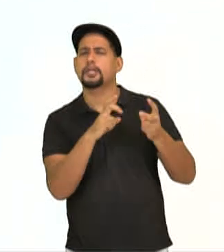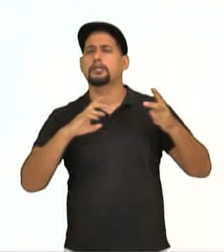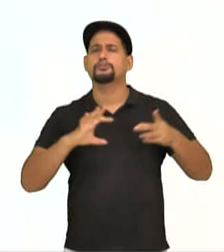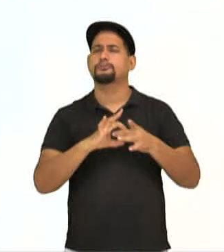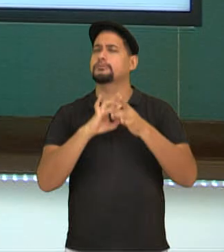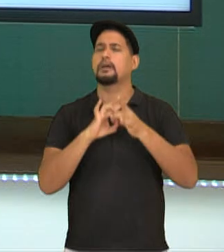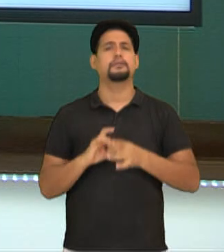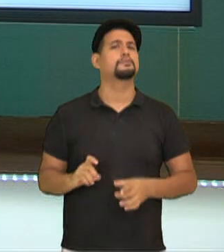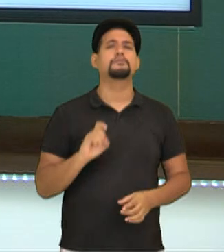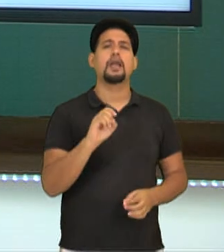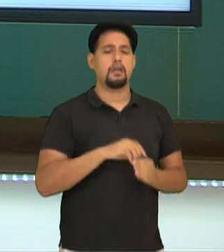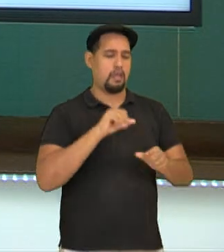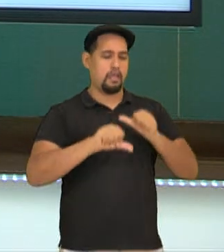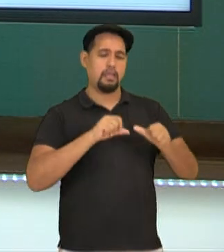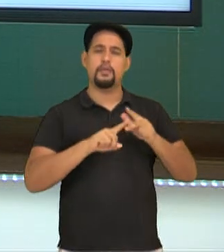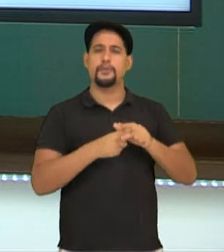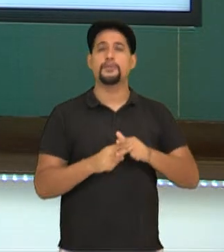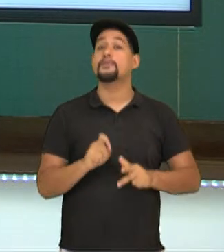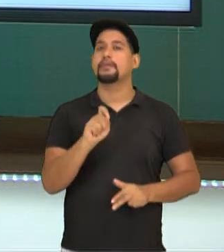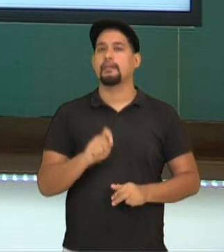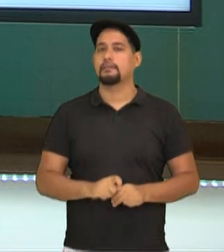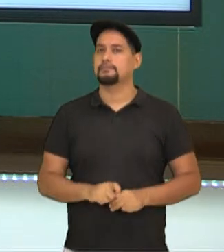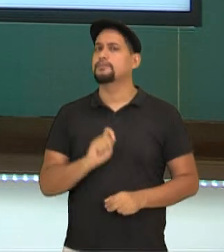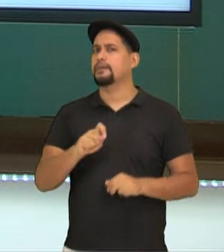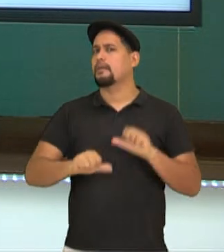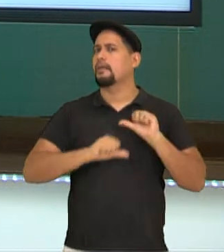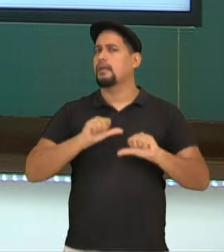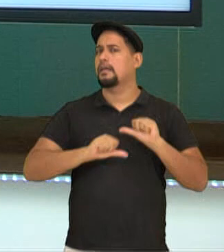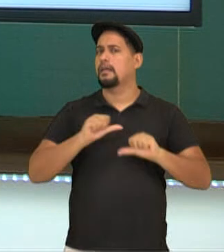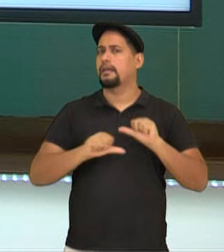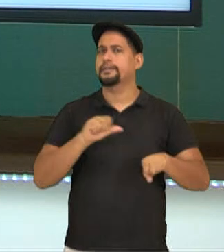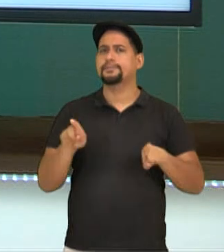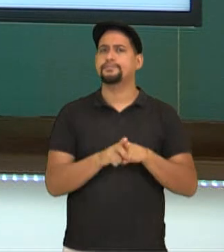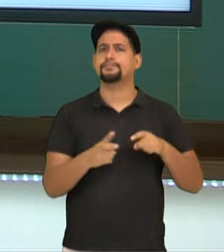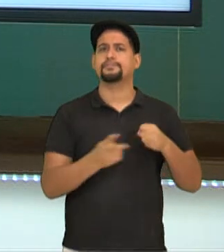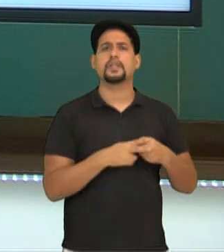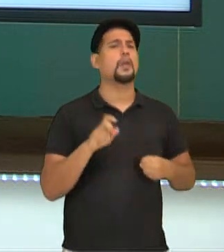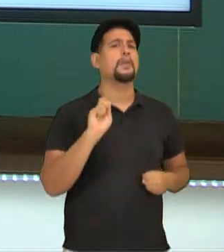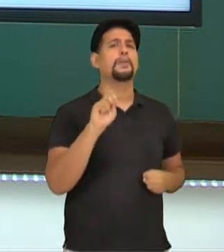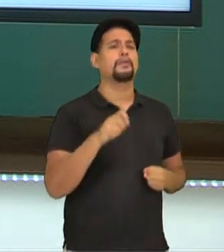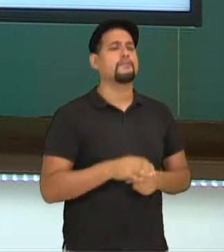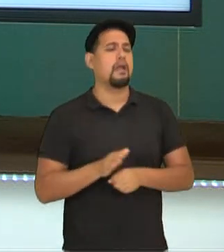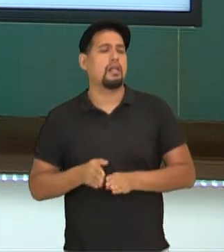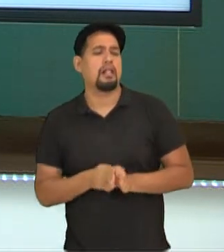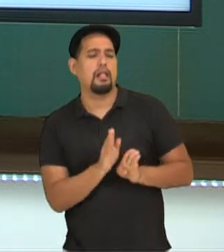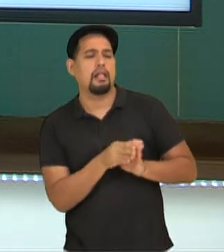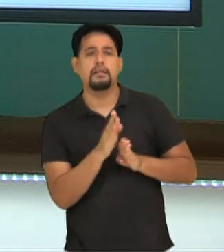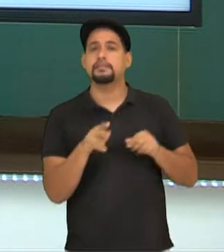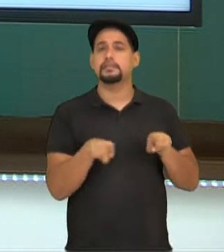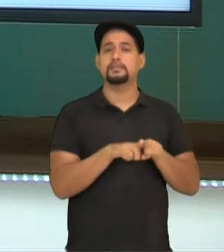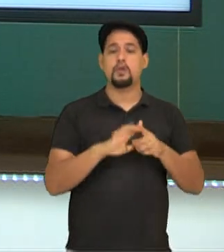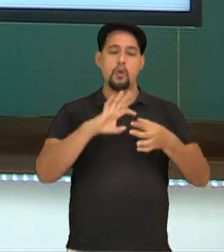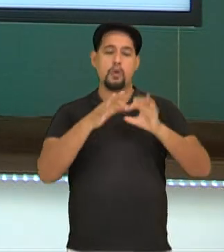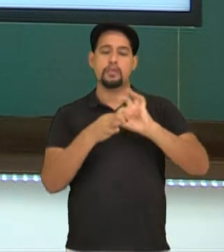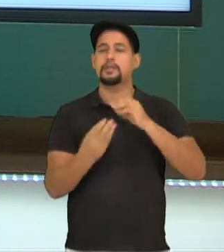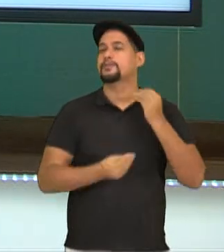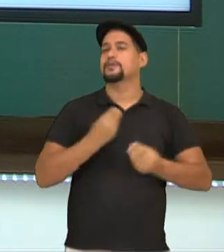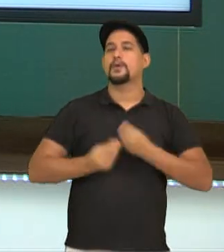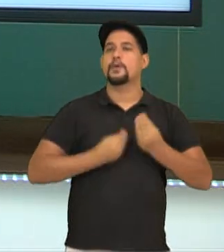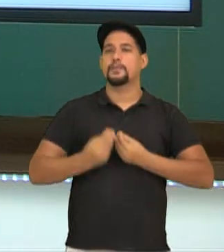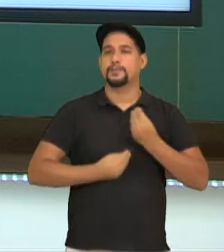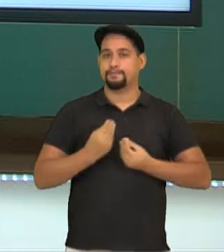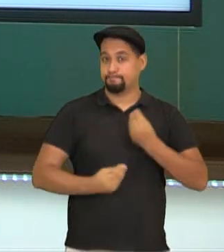juntar a ele modificando? O que vai alterar esse verbo? O que vai auxiliar a contextualizar esse